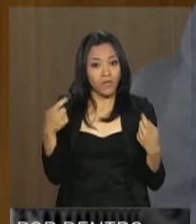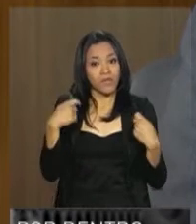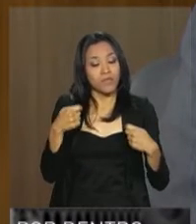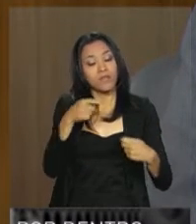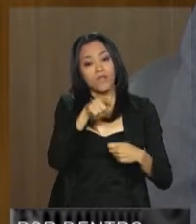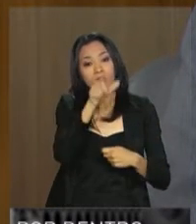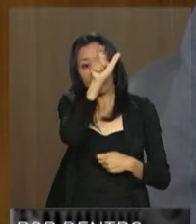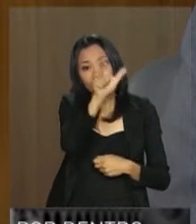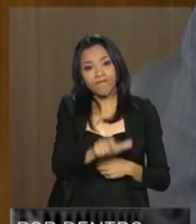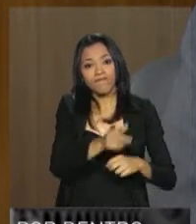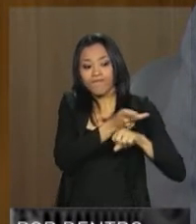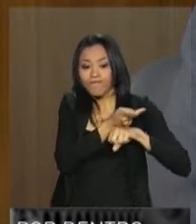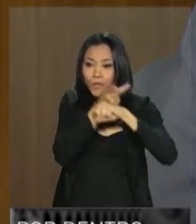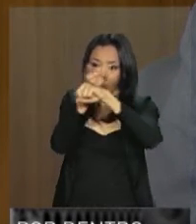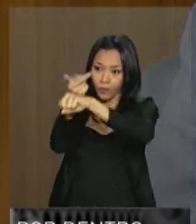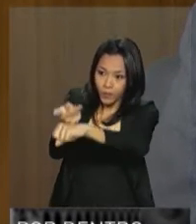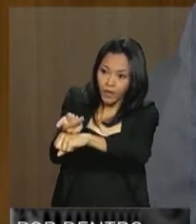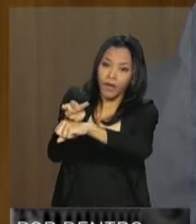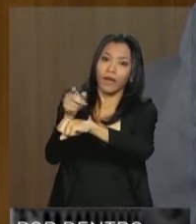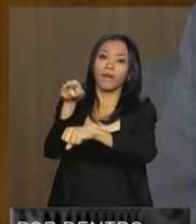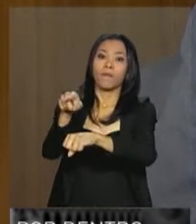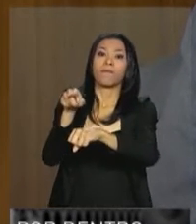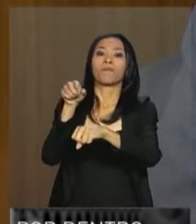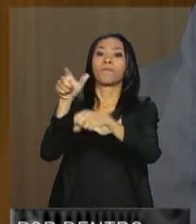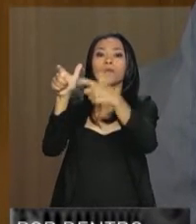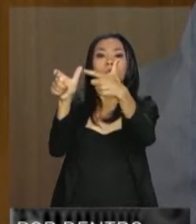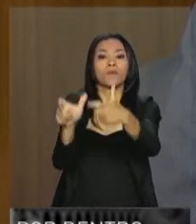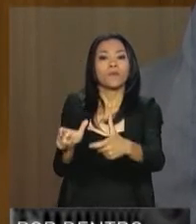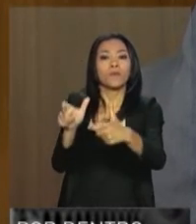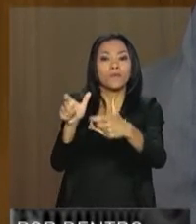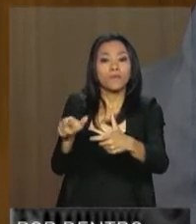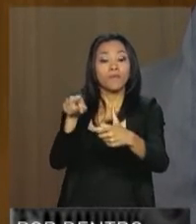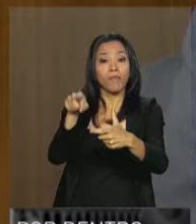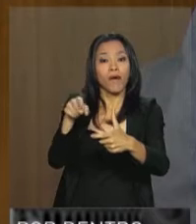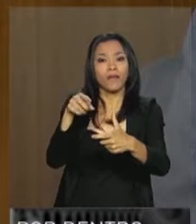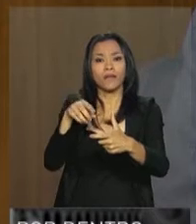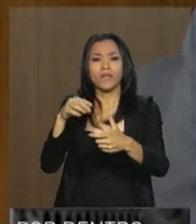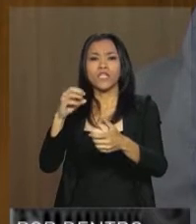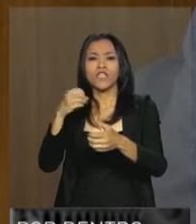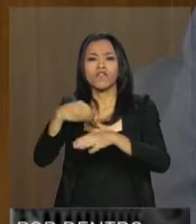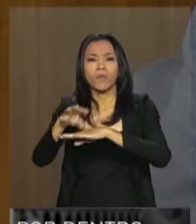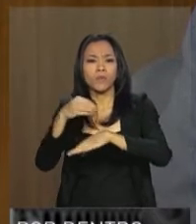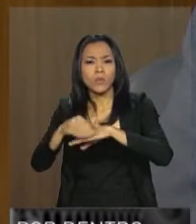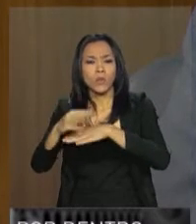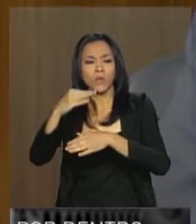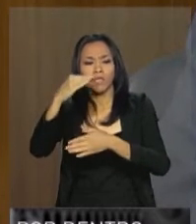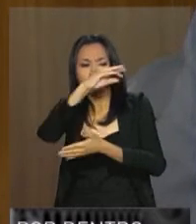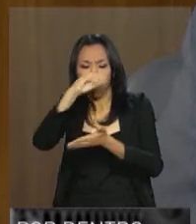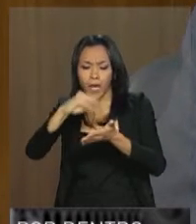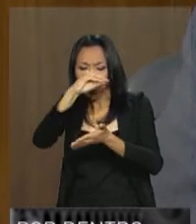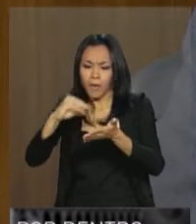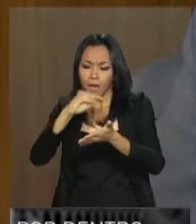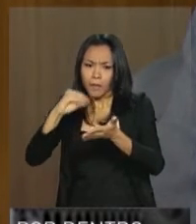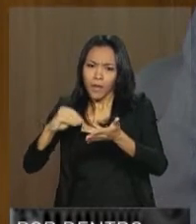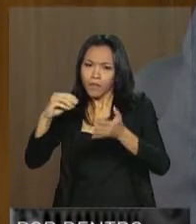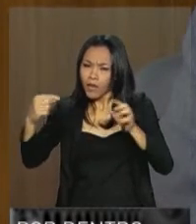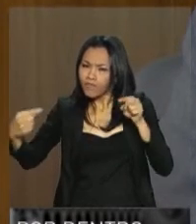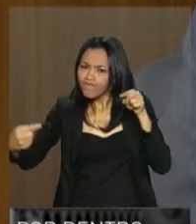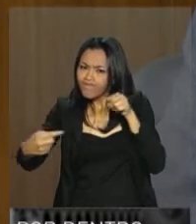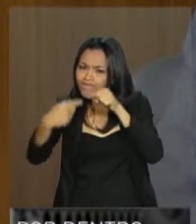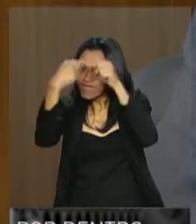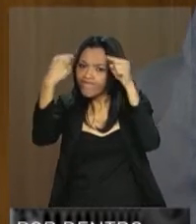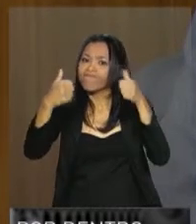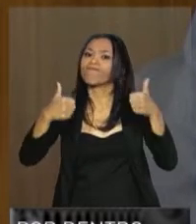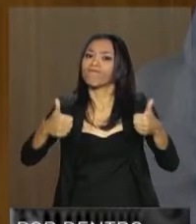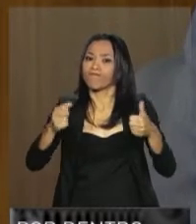numa agência para realizar a homologação dos dados que ele forneceu via internet é uma ferramenta